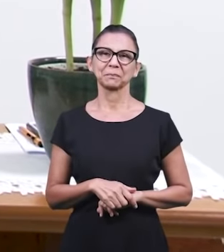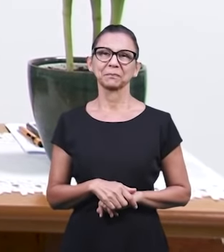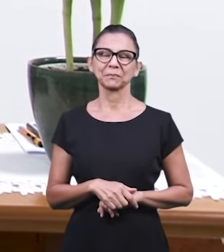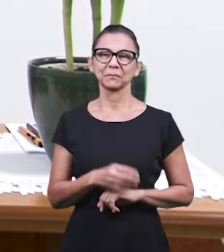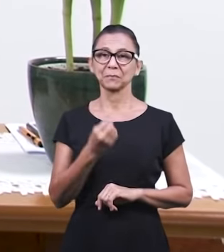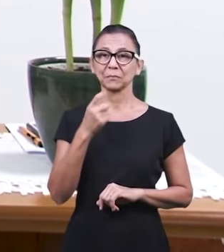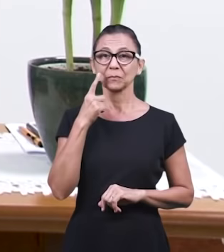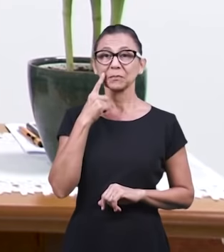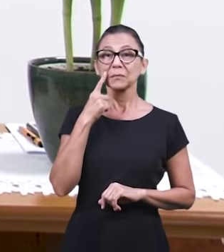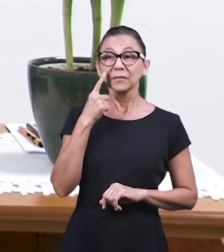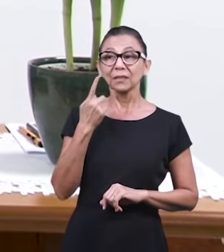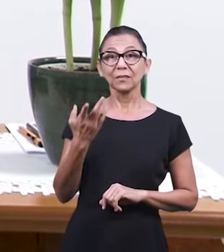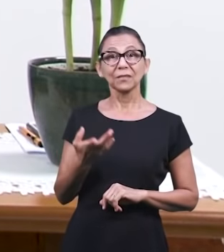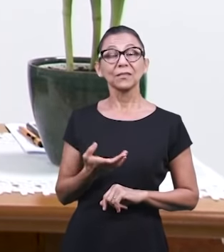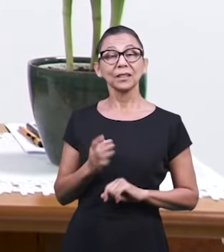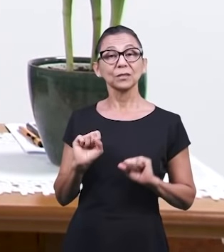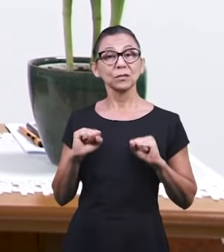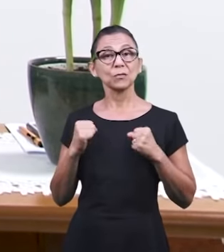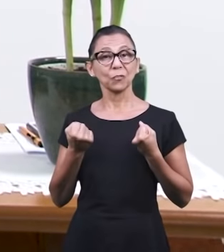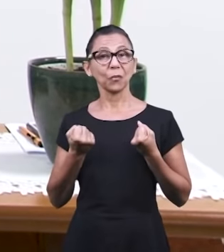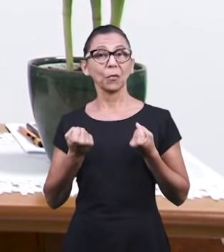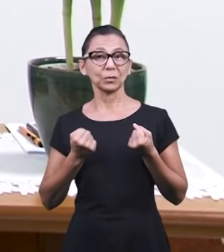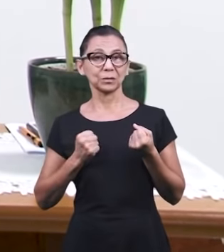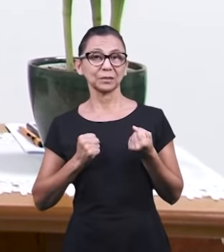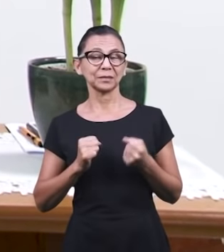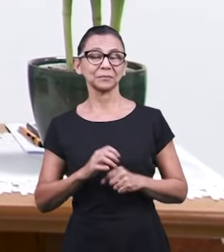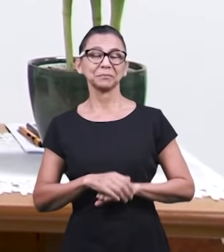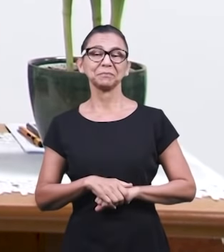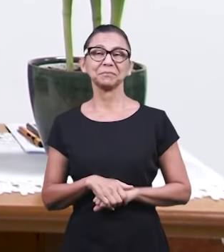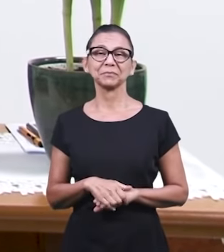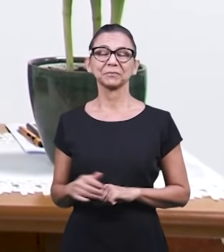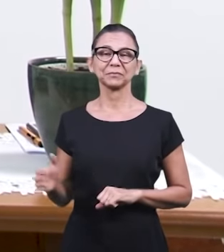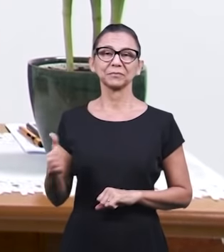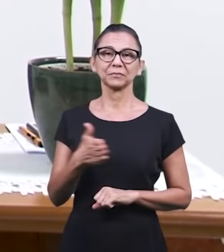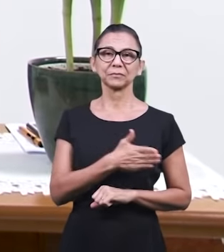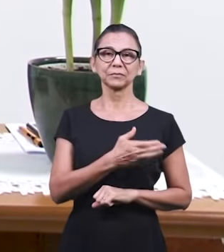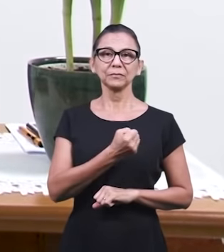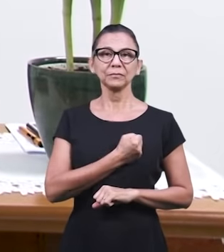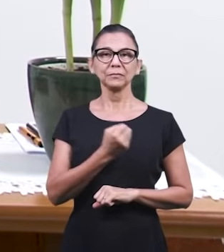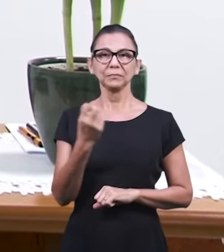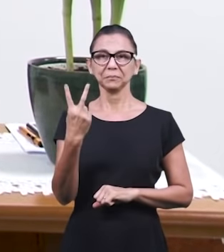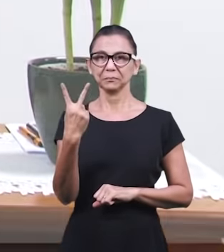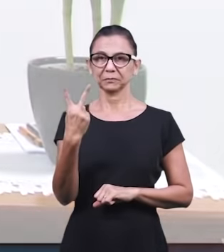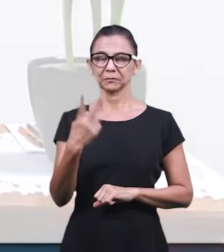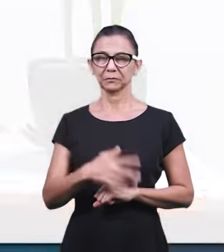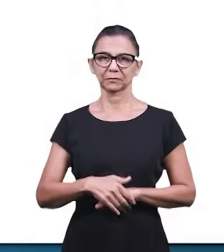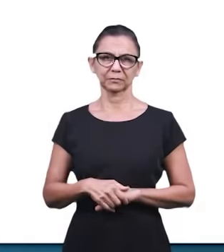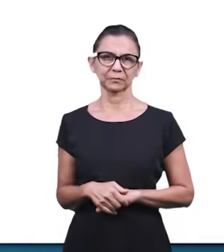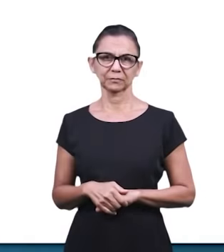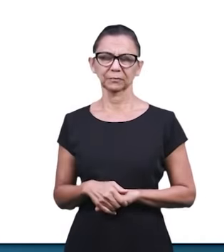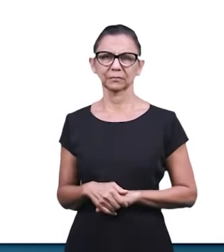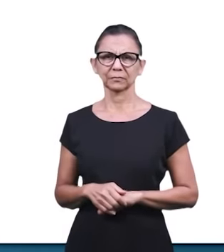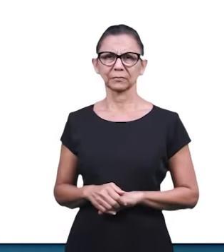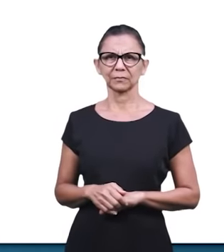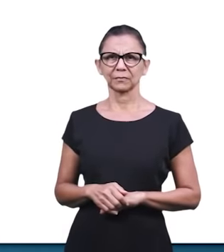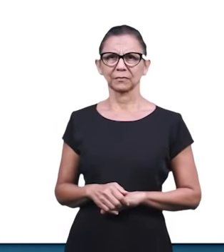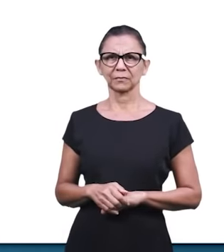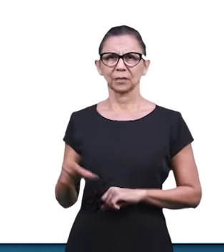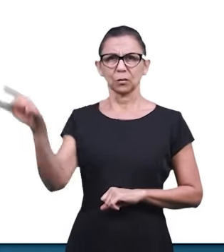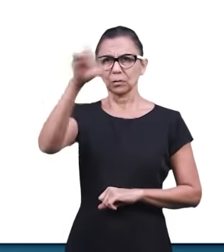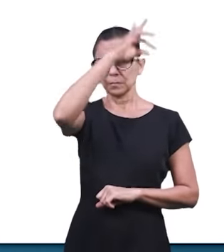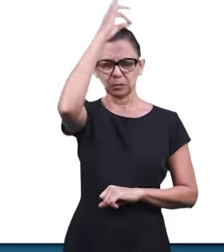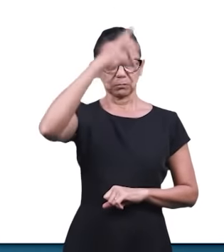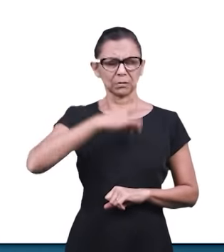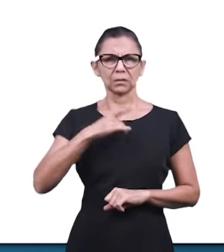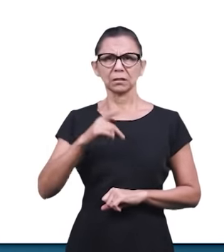bom vermos o desejo dos irmãos em participarem dessa atividade. A nossa pergunta 2, então. Quem batiza